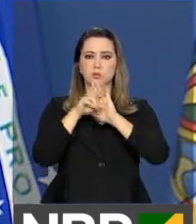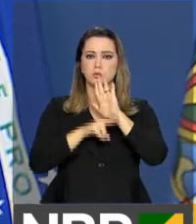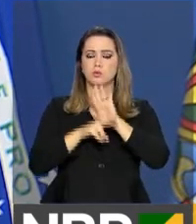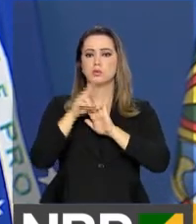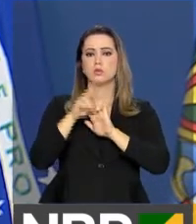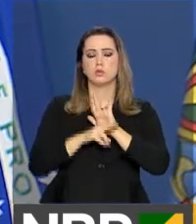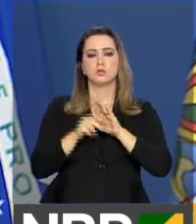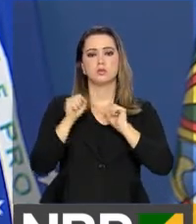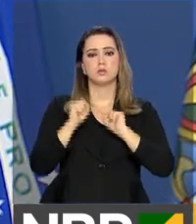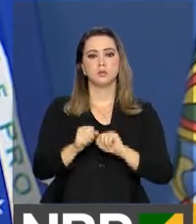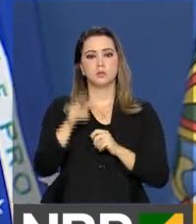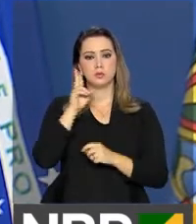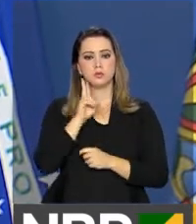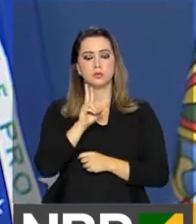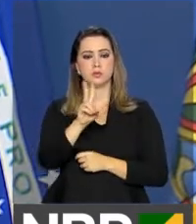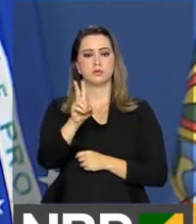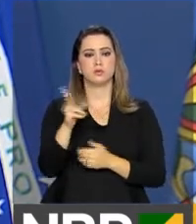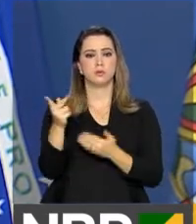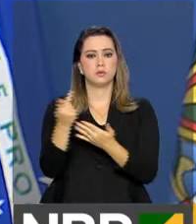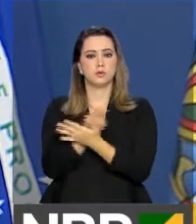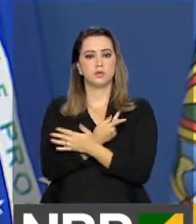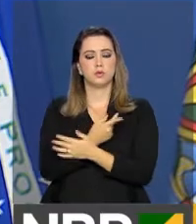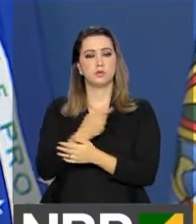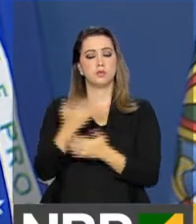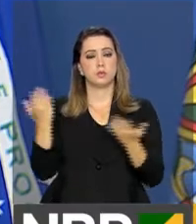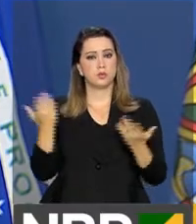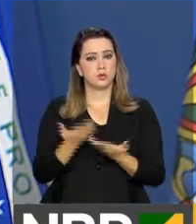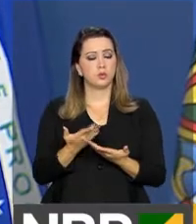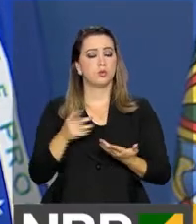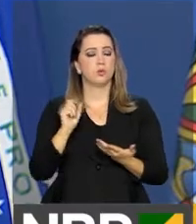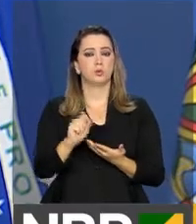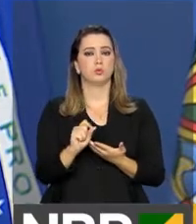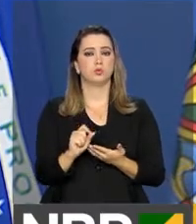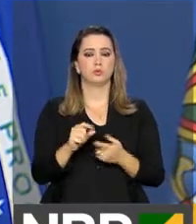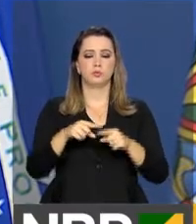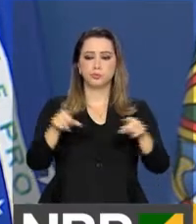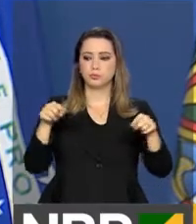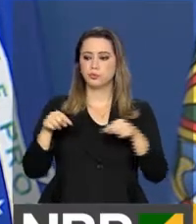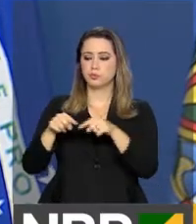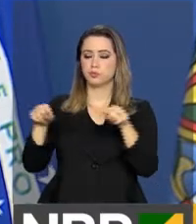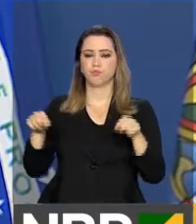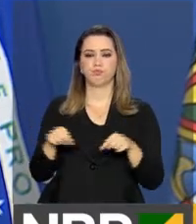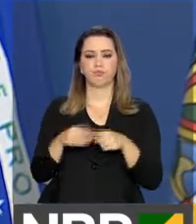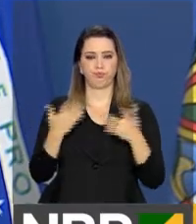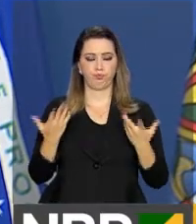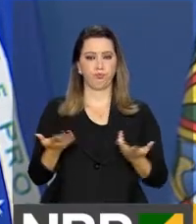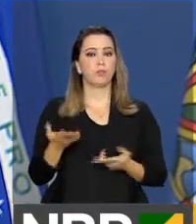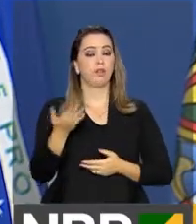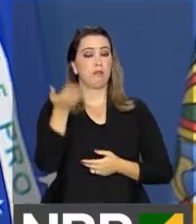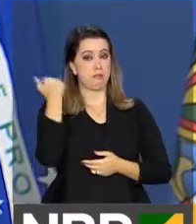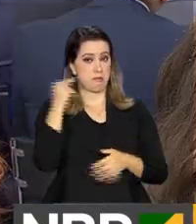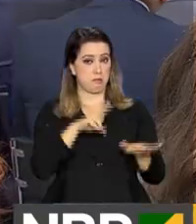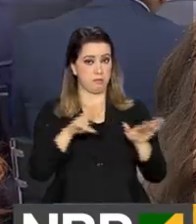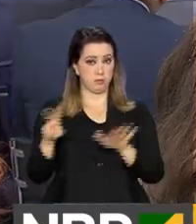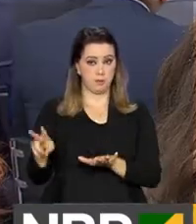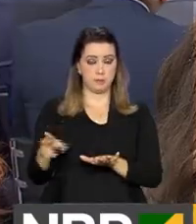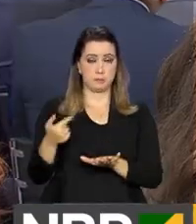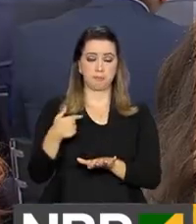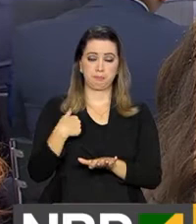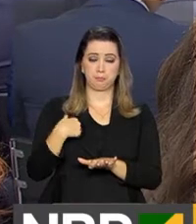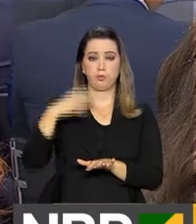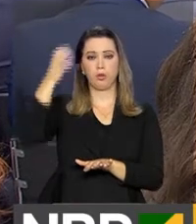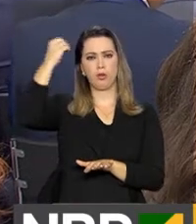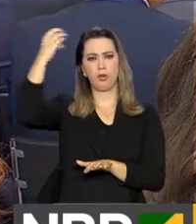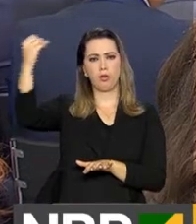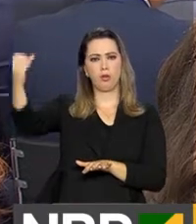que se pautam pela realidade do mercado na semana passada em da voz eminente